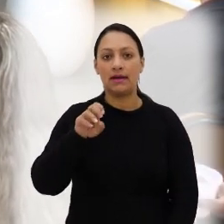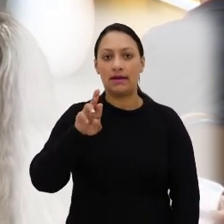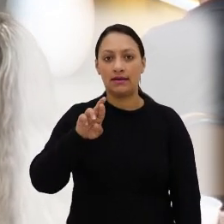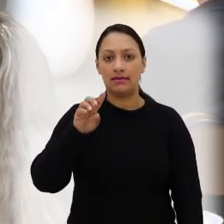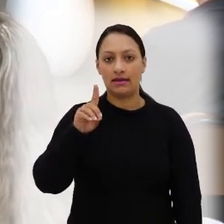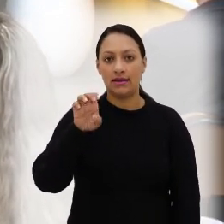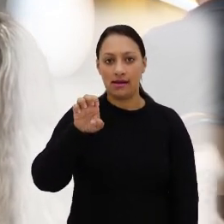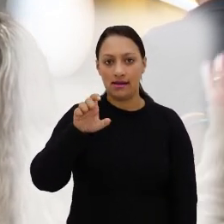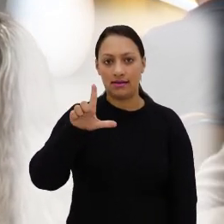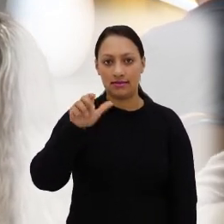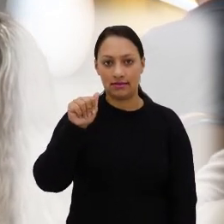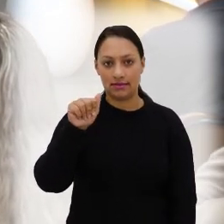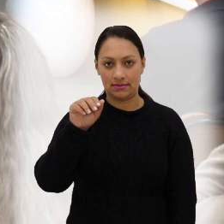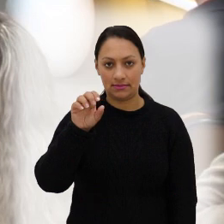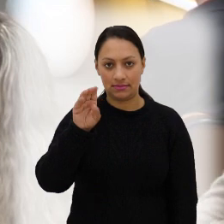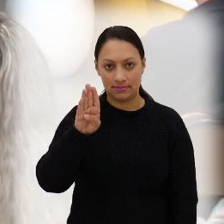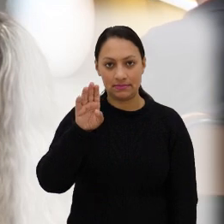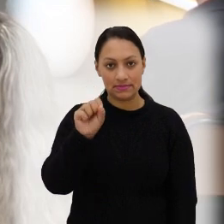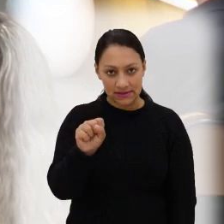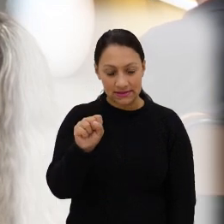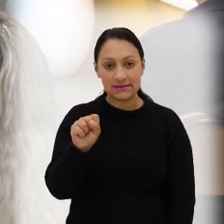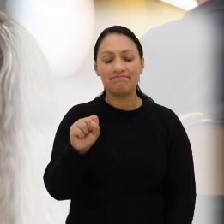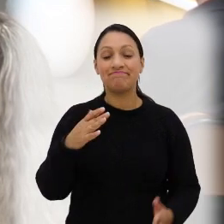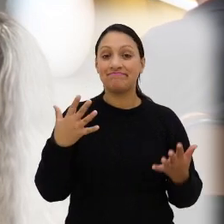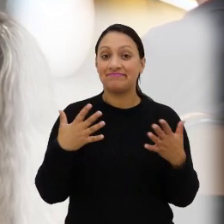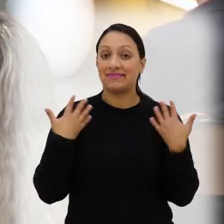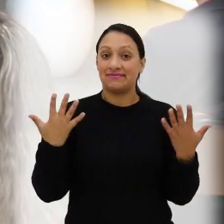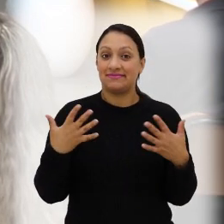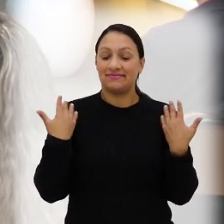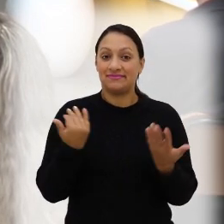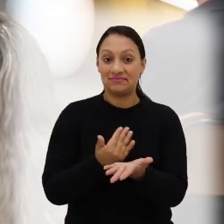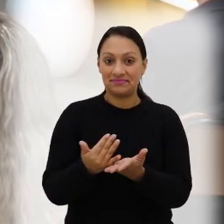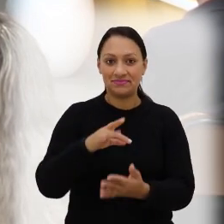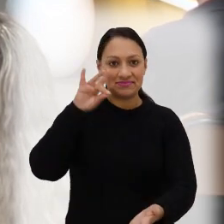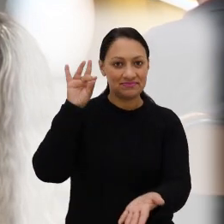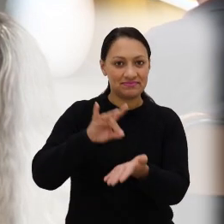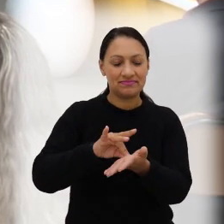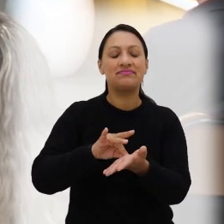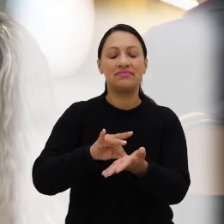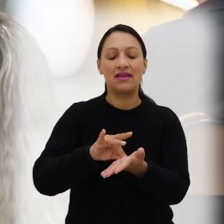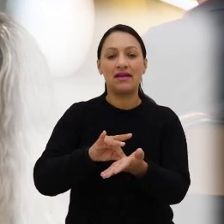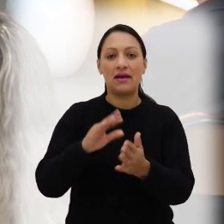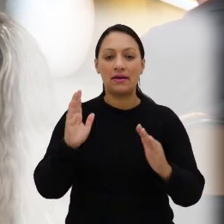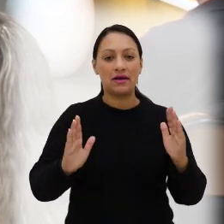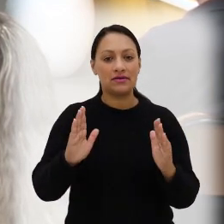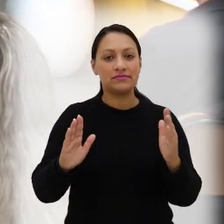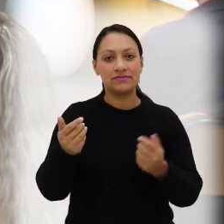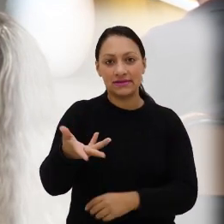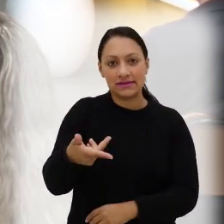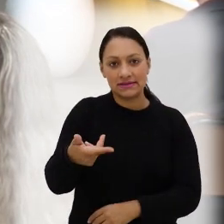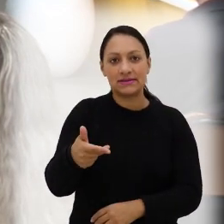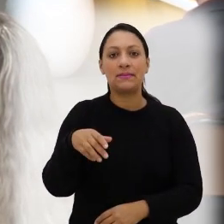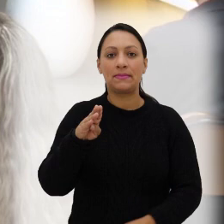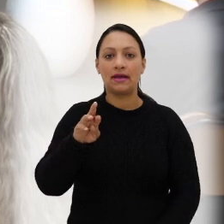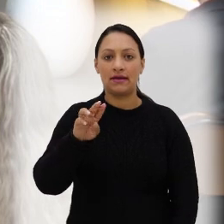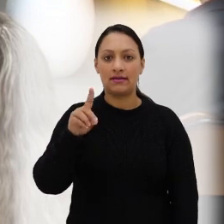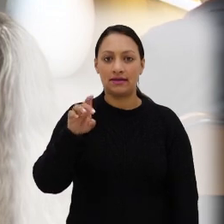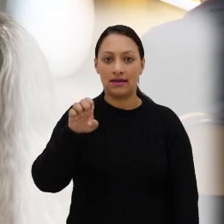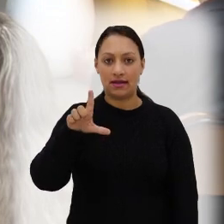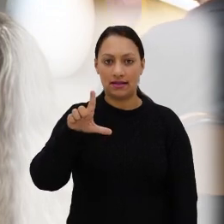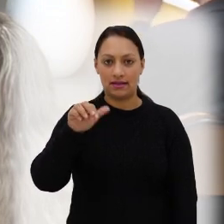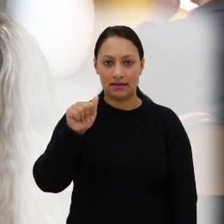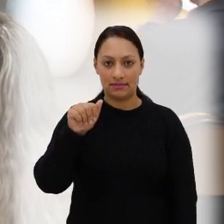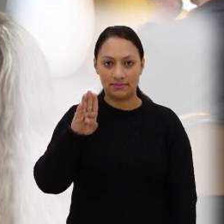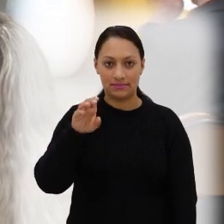É com muita alegria que a gente inicia oficialmente a fase de aceleração do programa BRDE Labs. Oficialmente, porque estamos